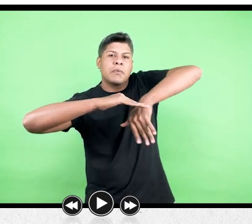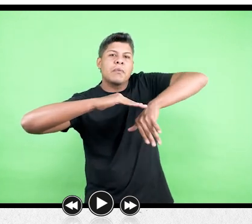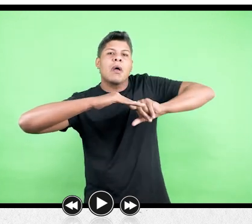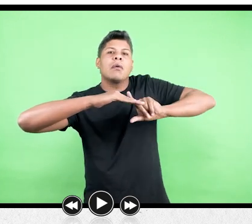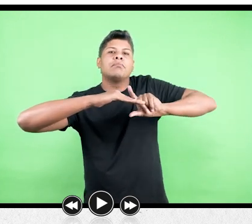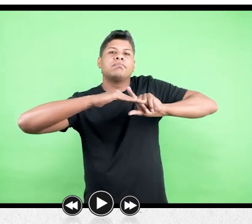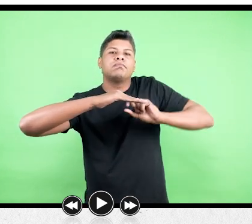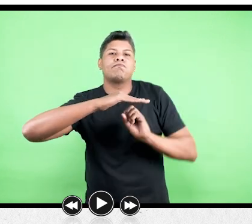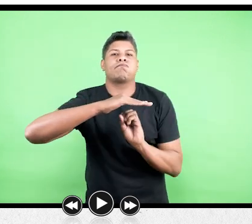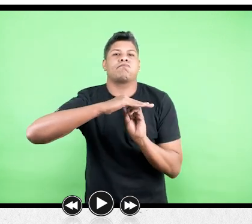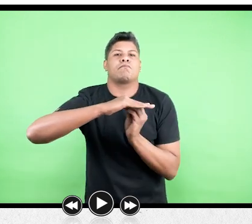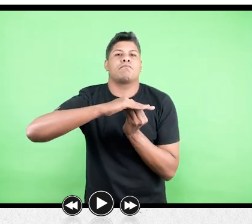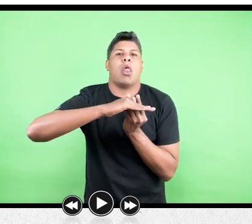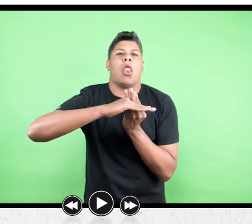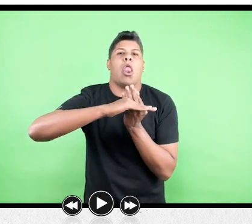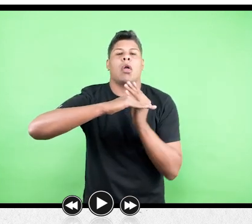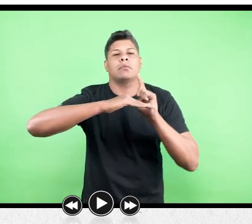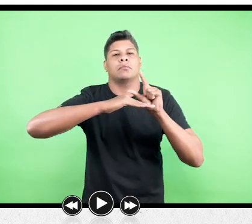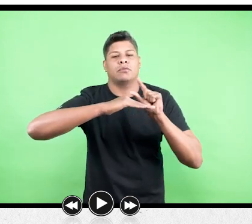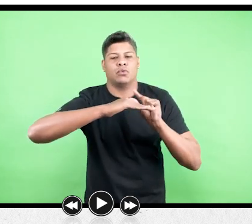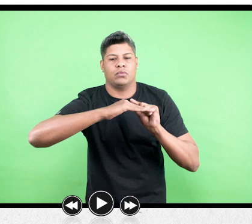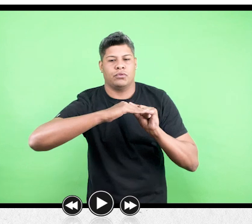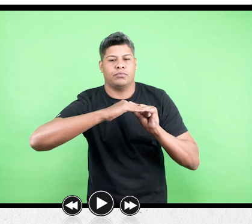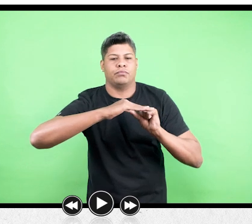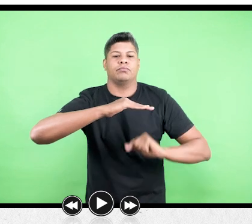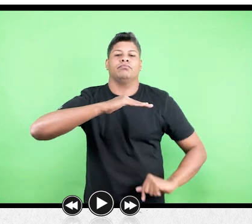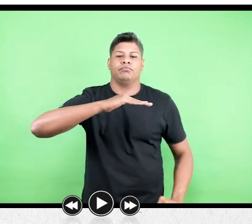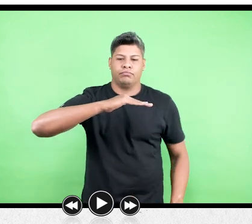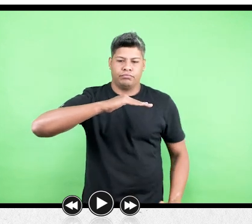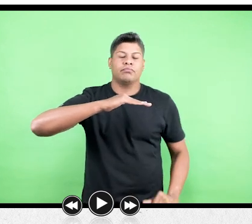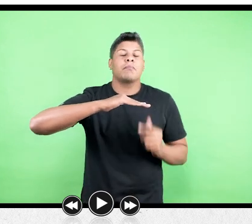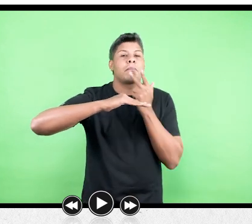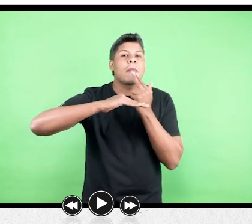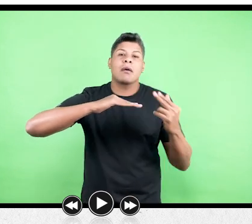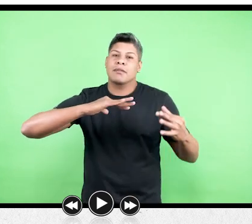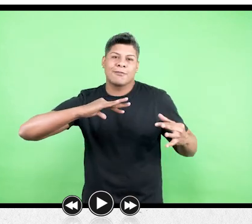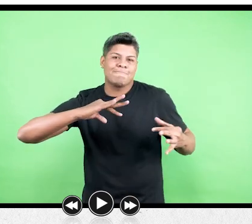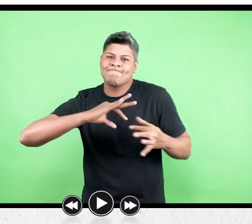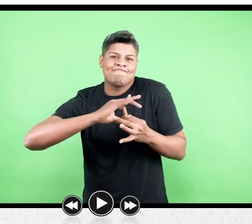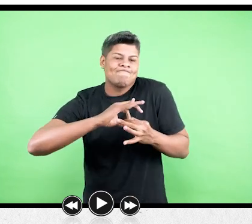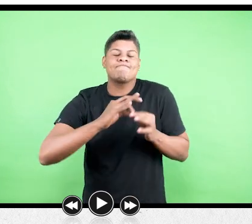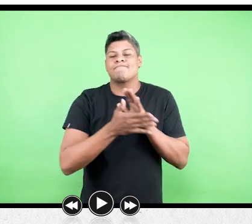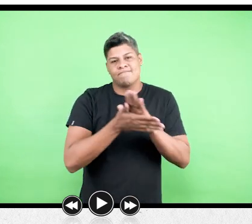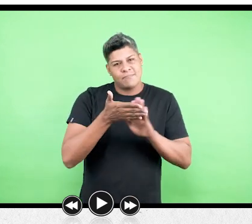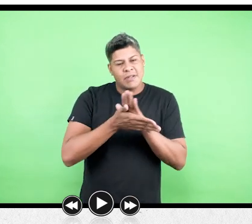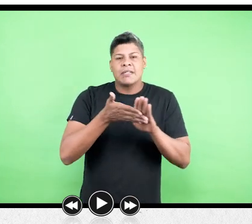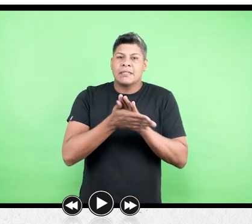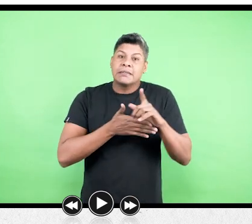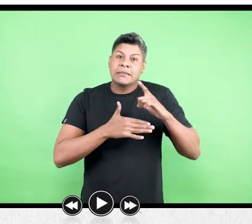diminuir ao longo do tempo. Existem rios desconectados, em que você tem uma